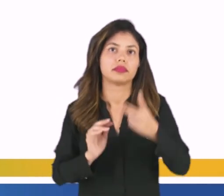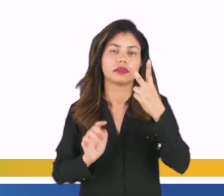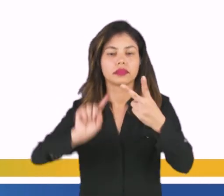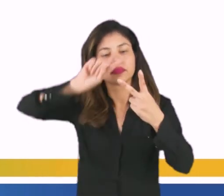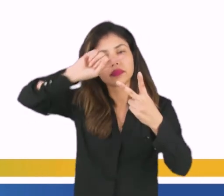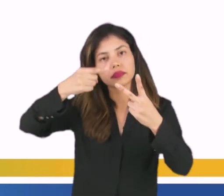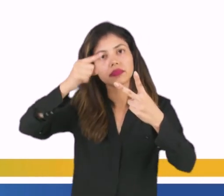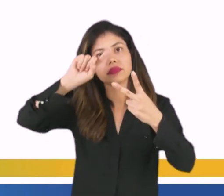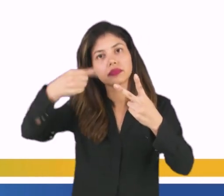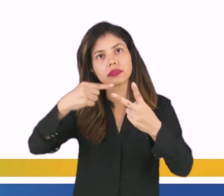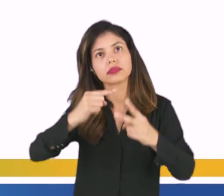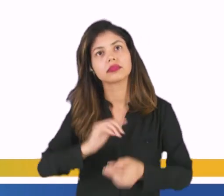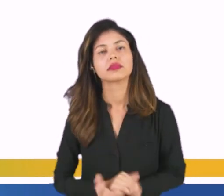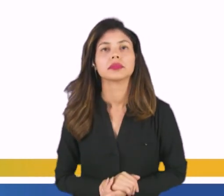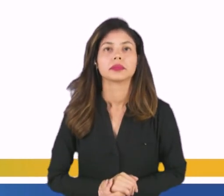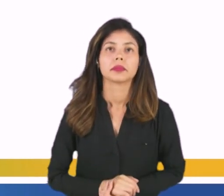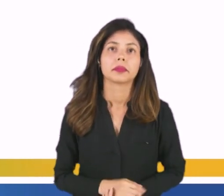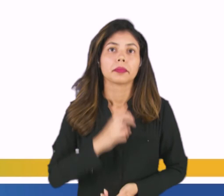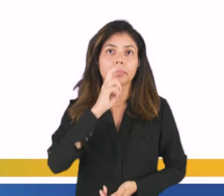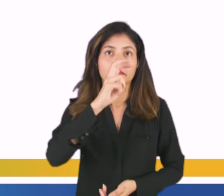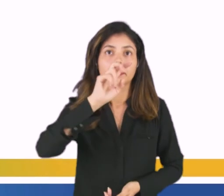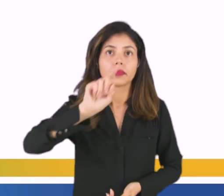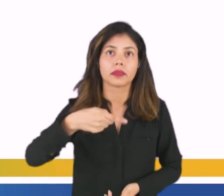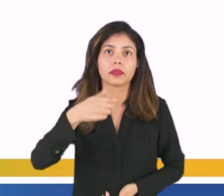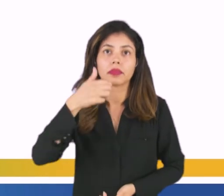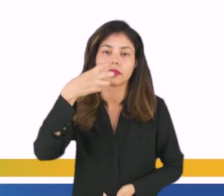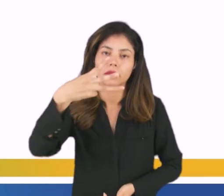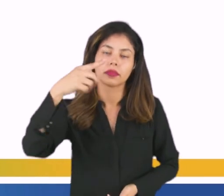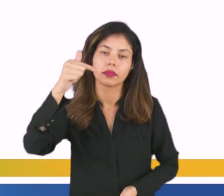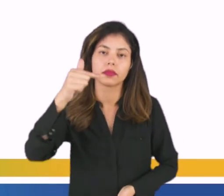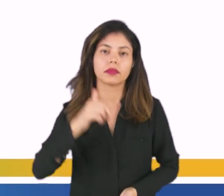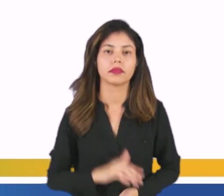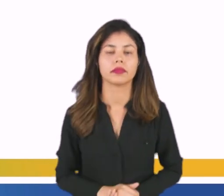29,63, isso é em tempo, né? E o tempo 2,